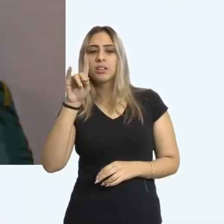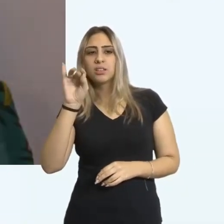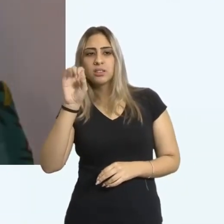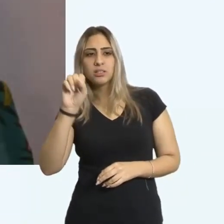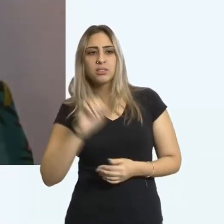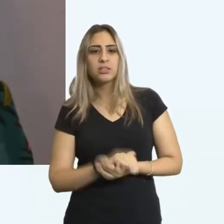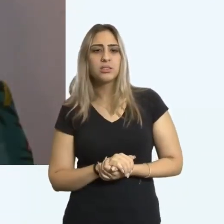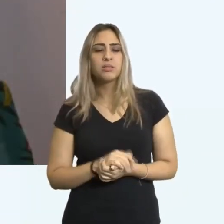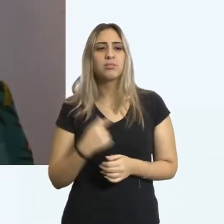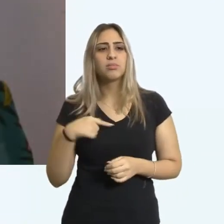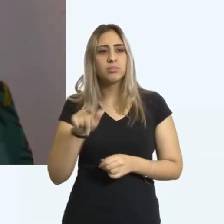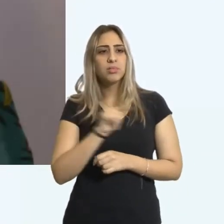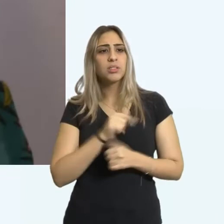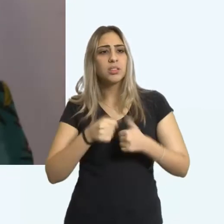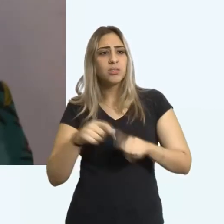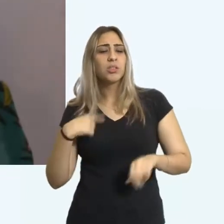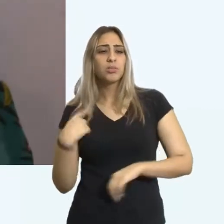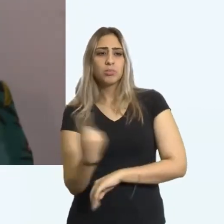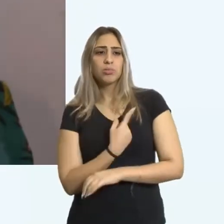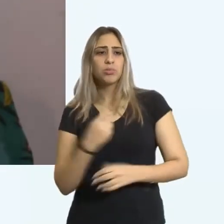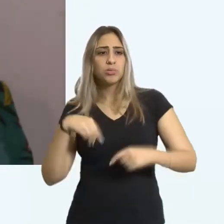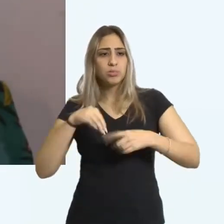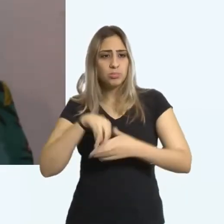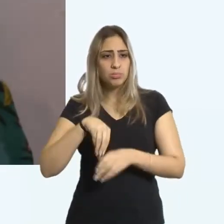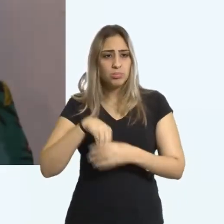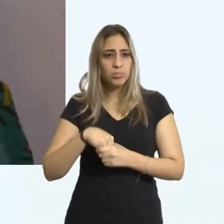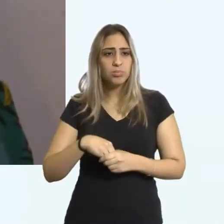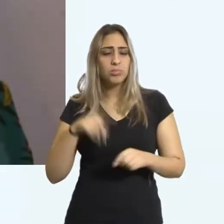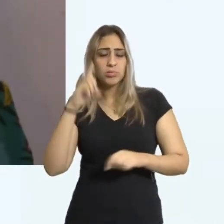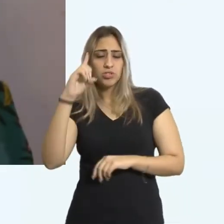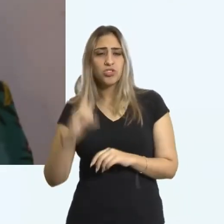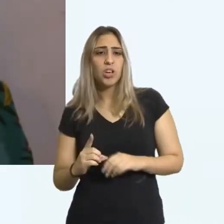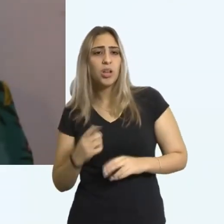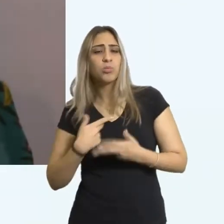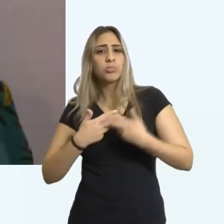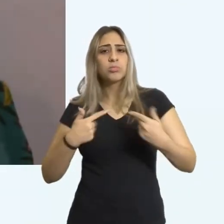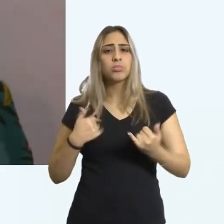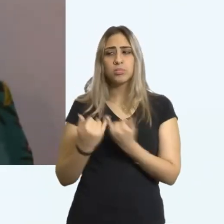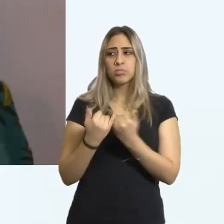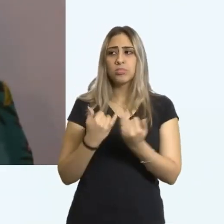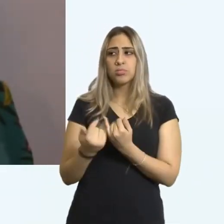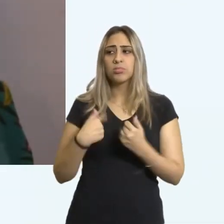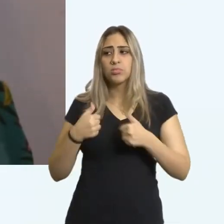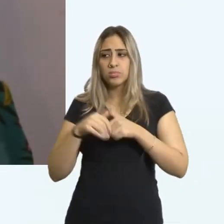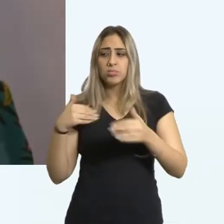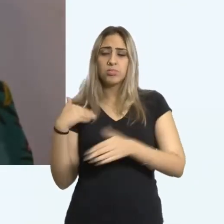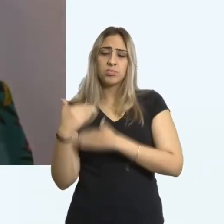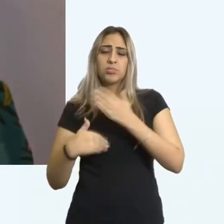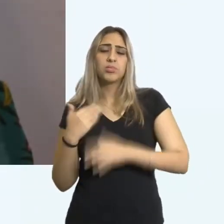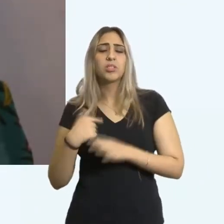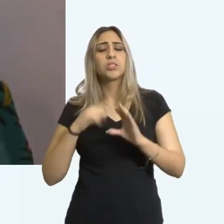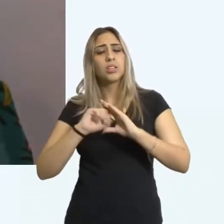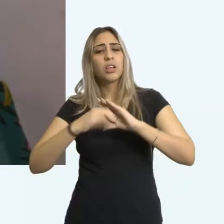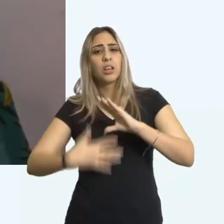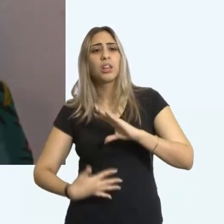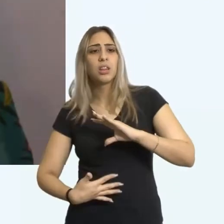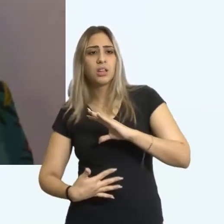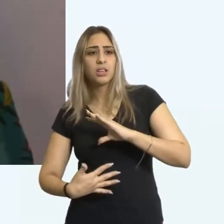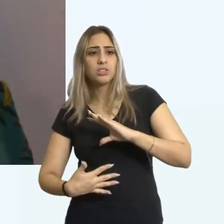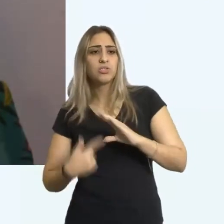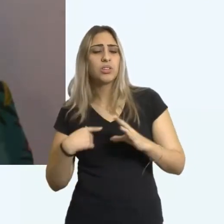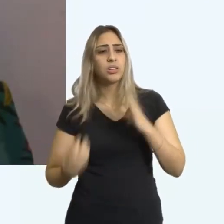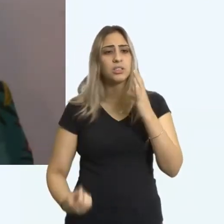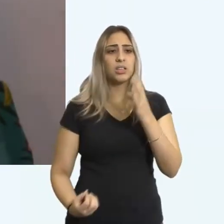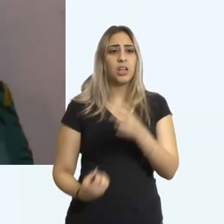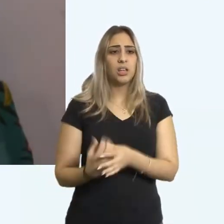ouvimos são só que teve quantos estudantes realizando projetos semelhantes que investigava as características